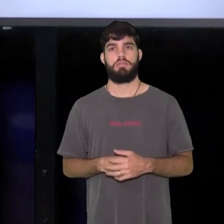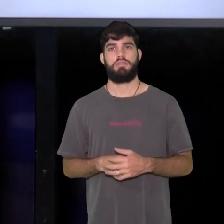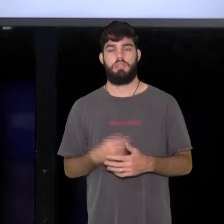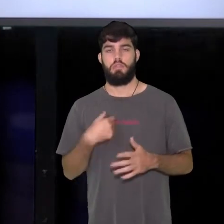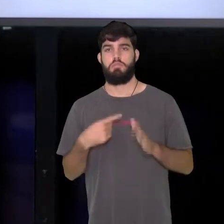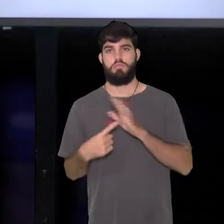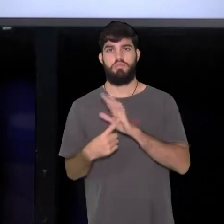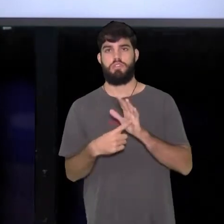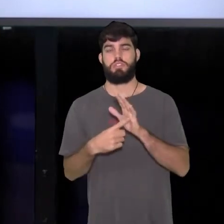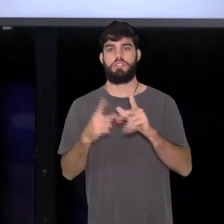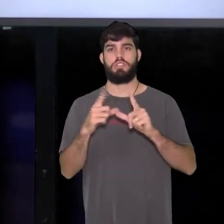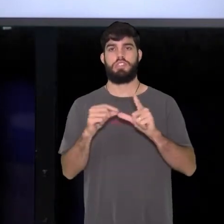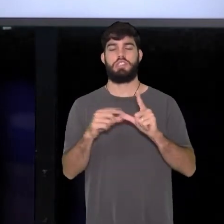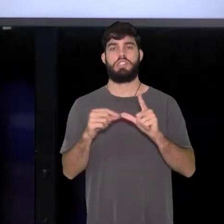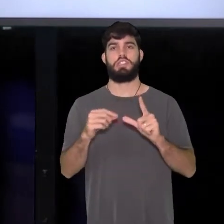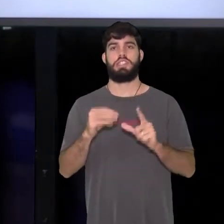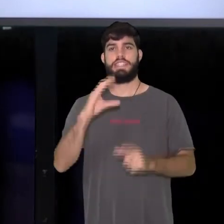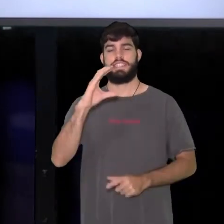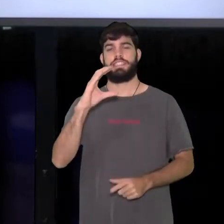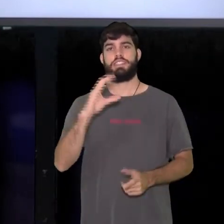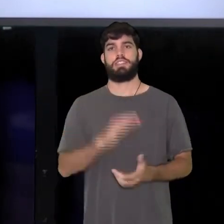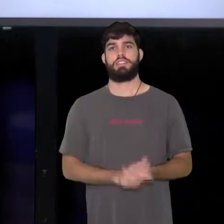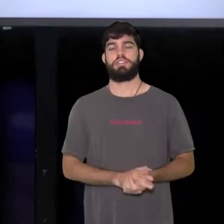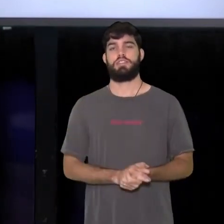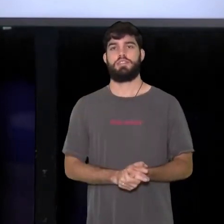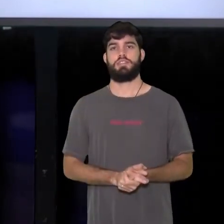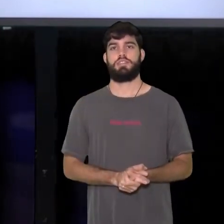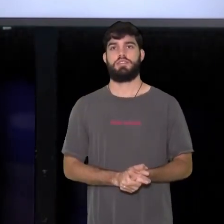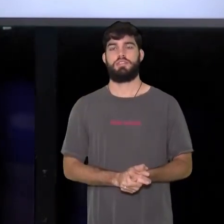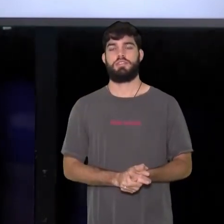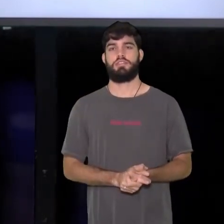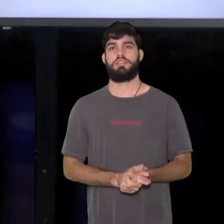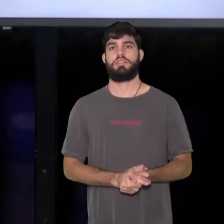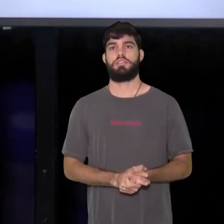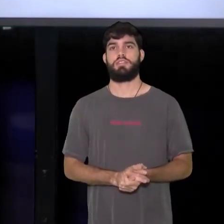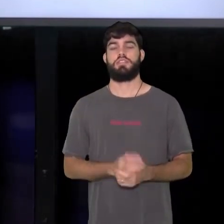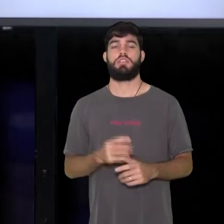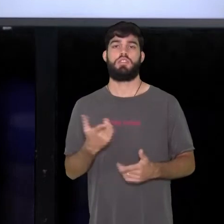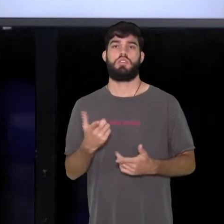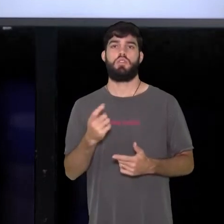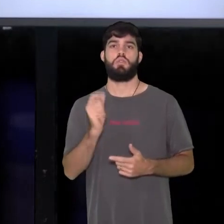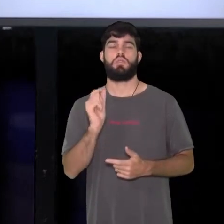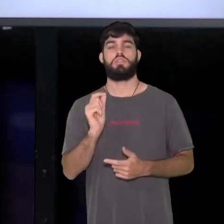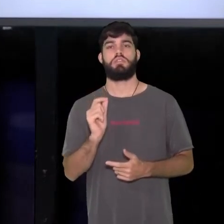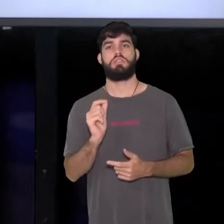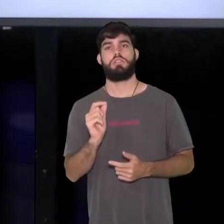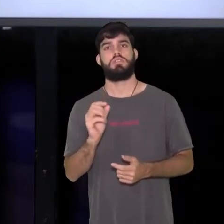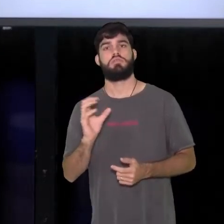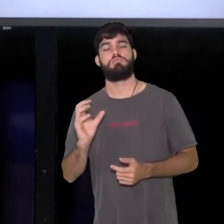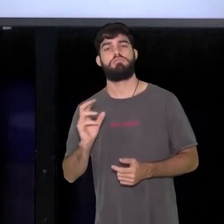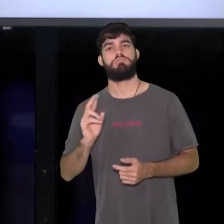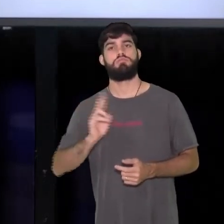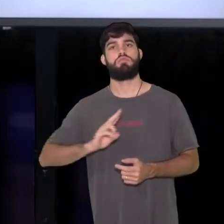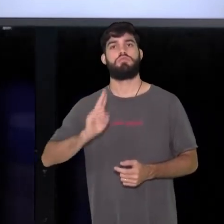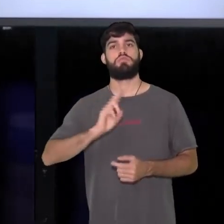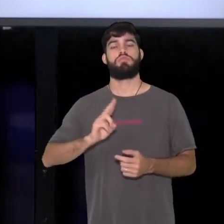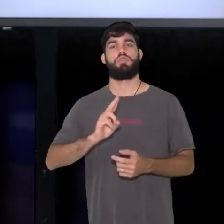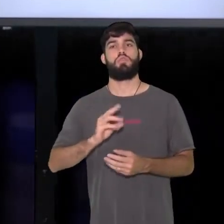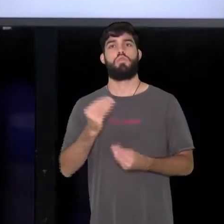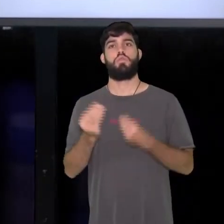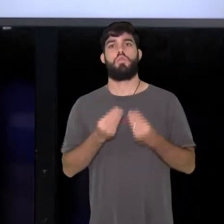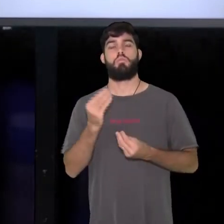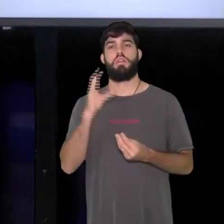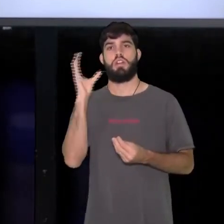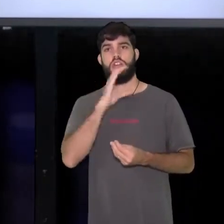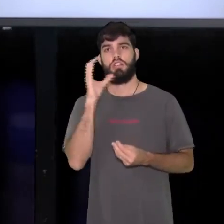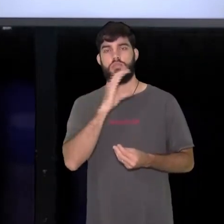aqui, a gente mostra o gabarito para vocês. Realmente, letra C foi o recurso que ele utilizou para mostrar o quanto o serviço é